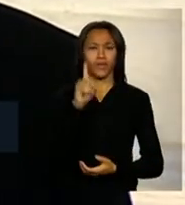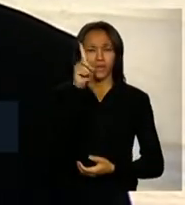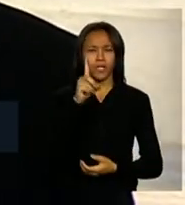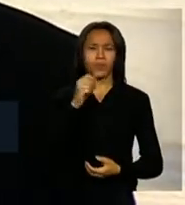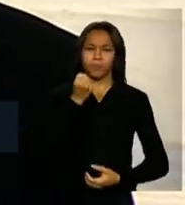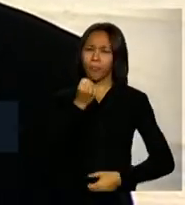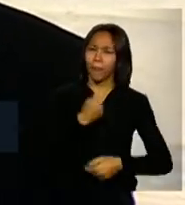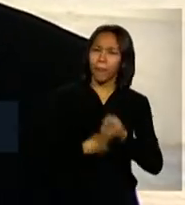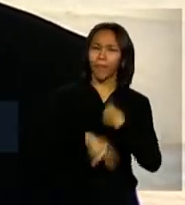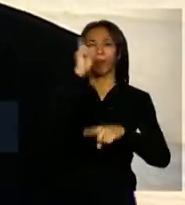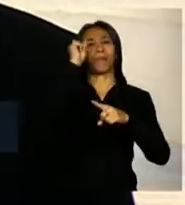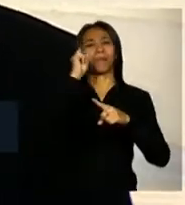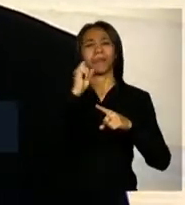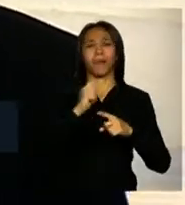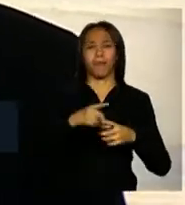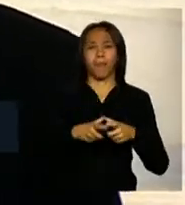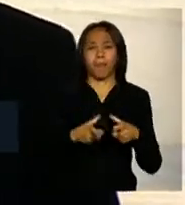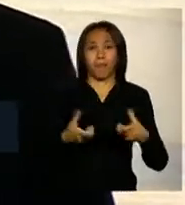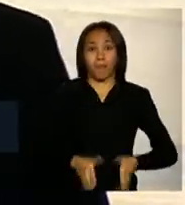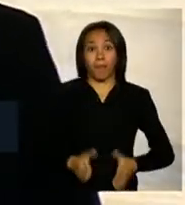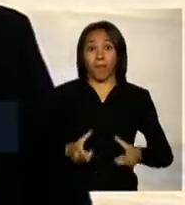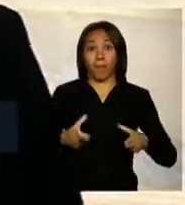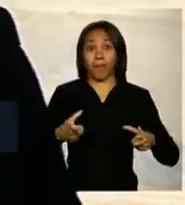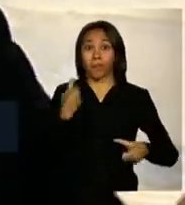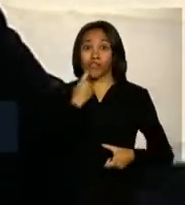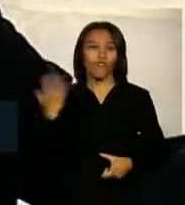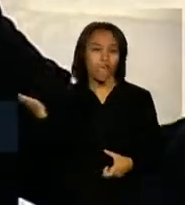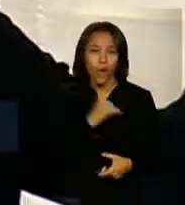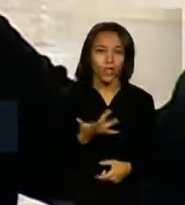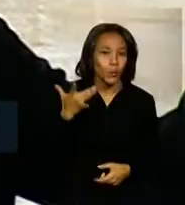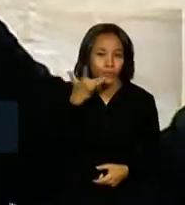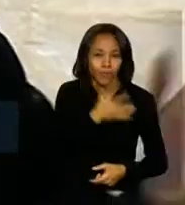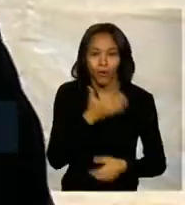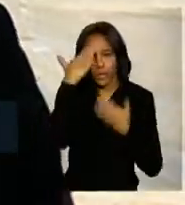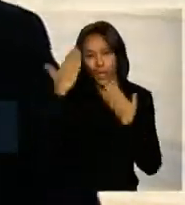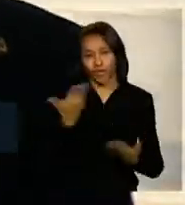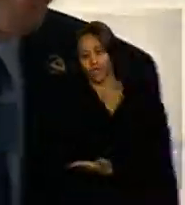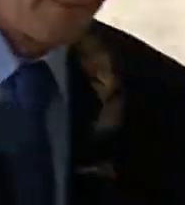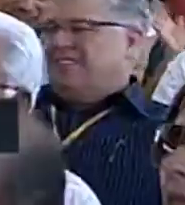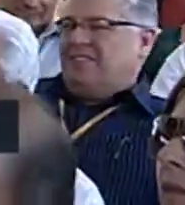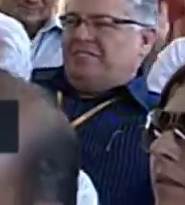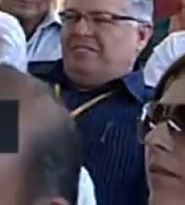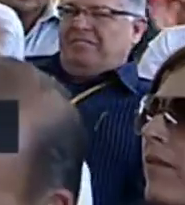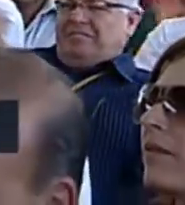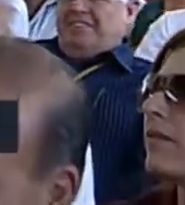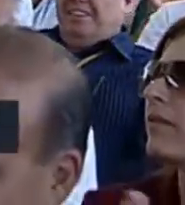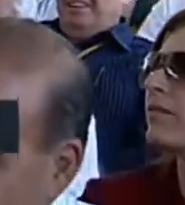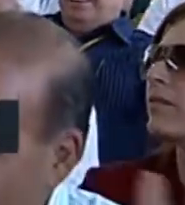Deus multiplique o peixe e vamos para degustação corredor Muito obrigado